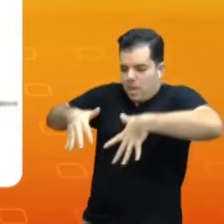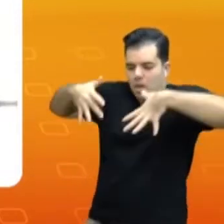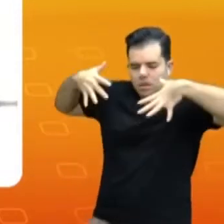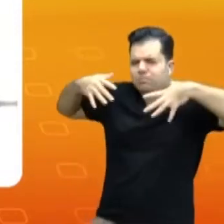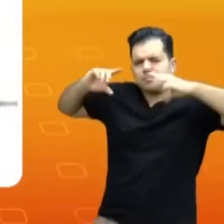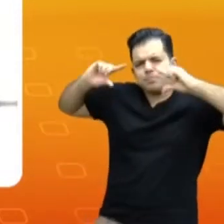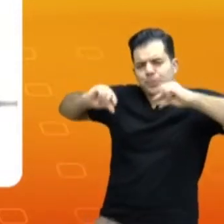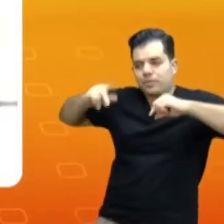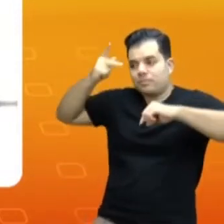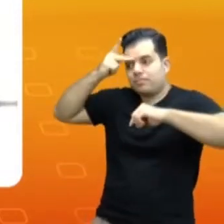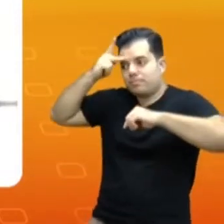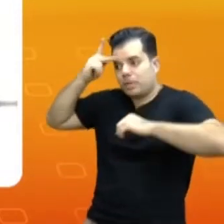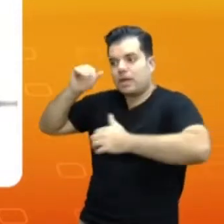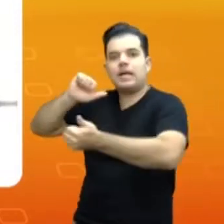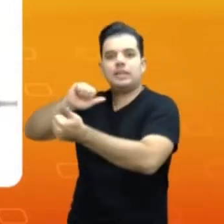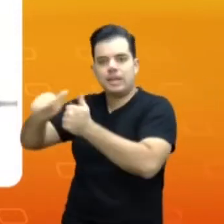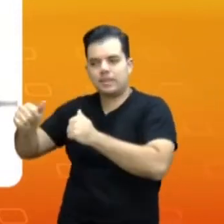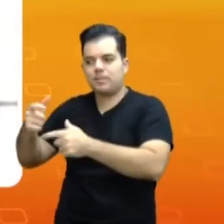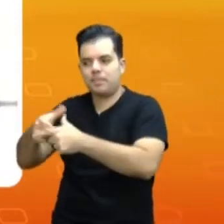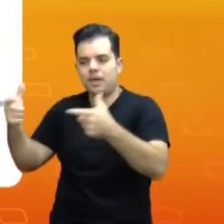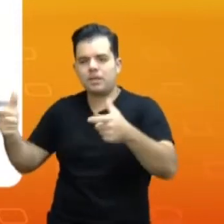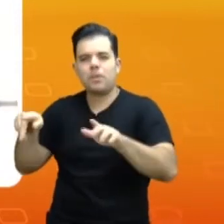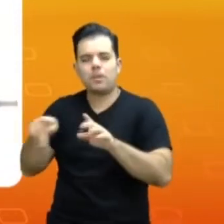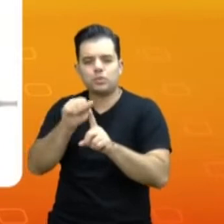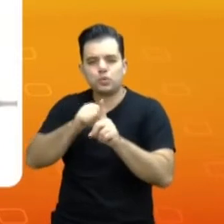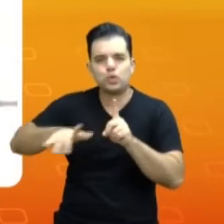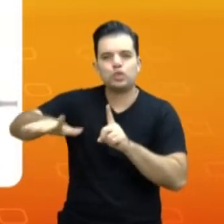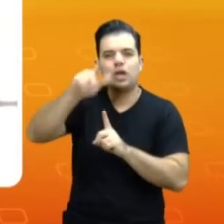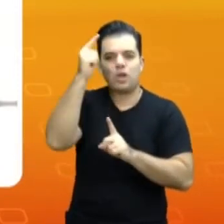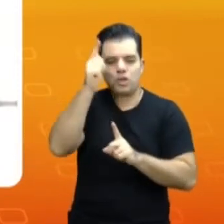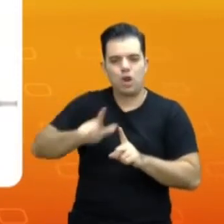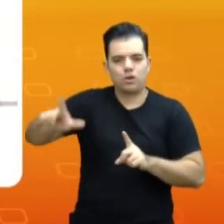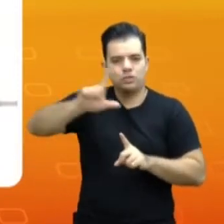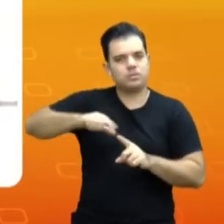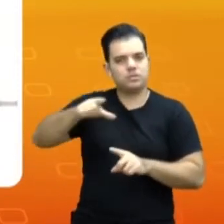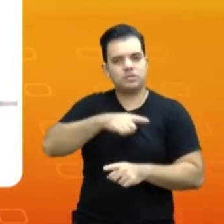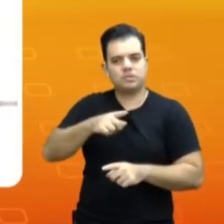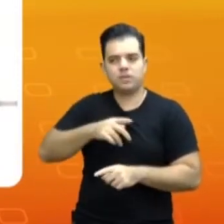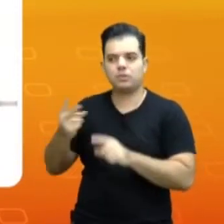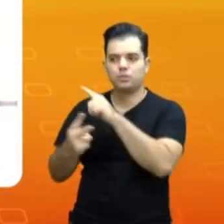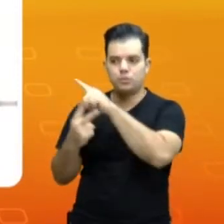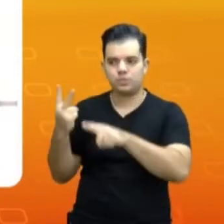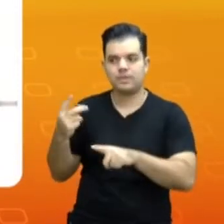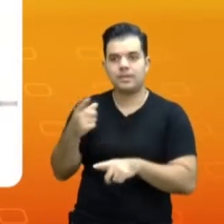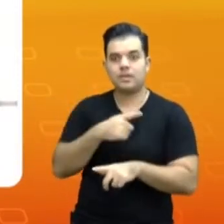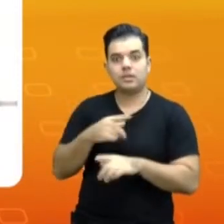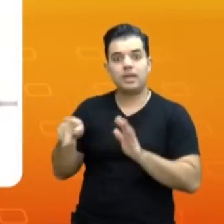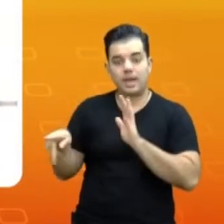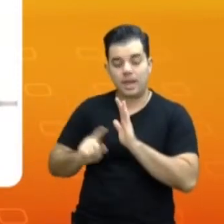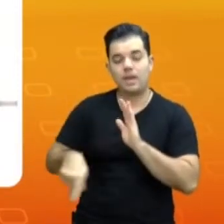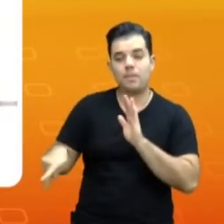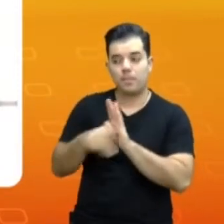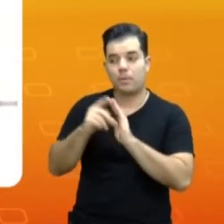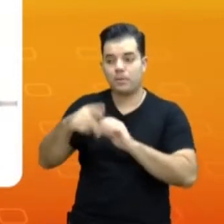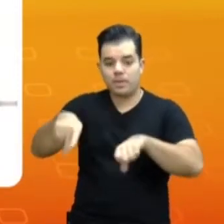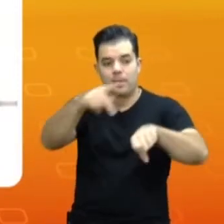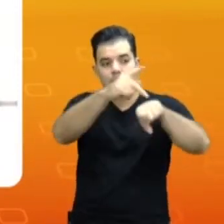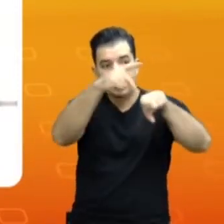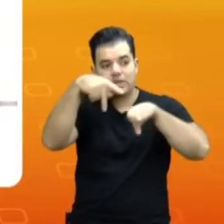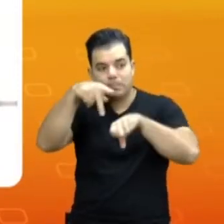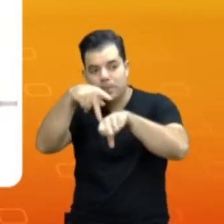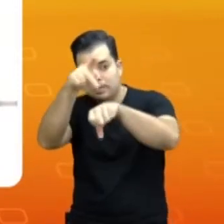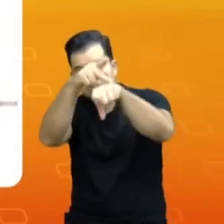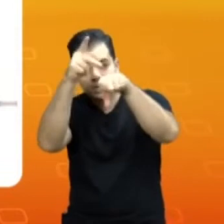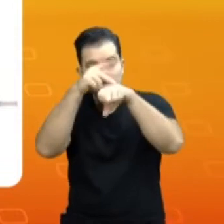vem uma questão social e sociológica, que foi colocada um pouco pelos dois, mas tem um status, né, dos países